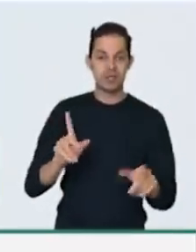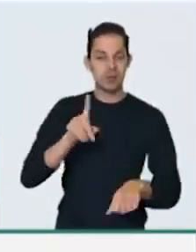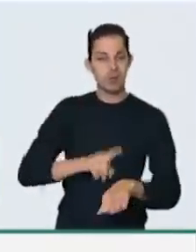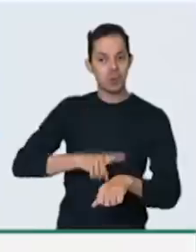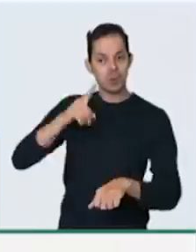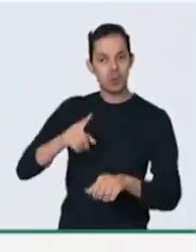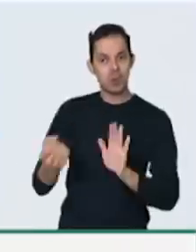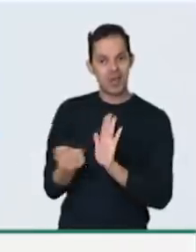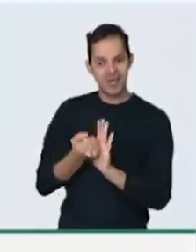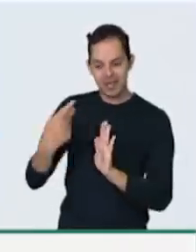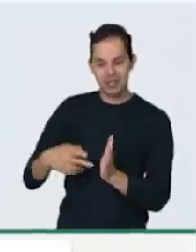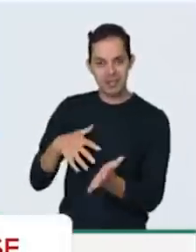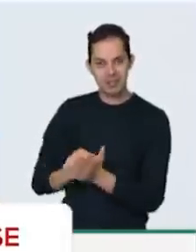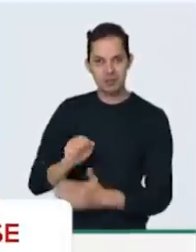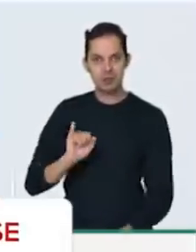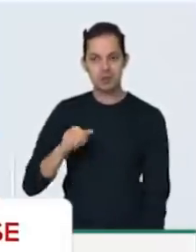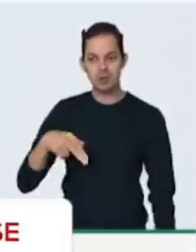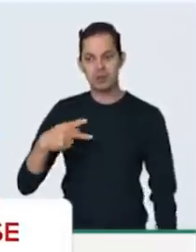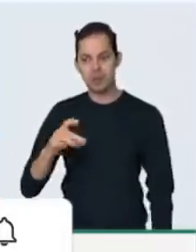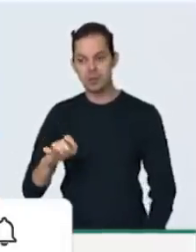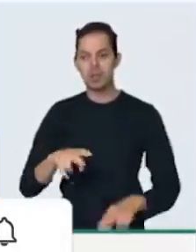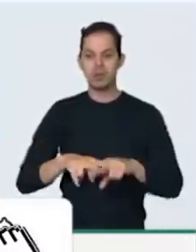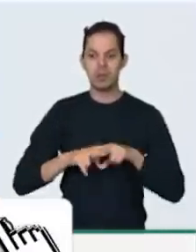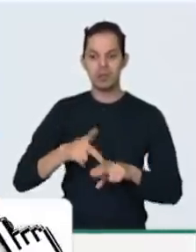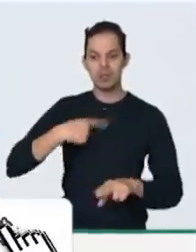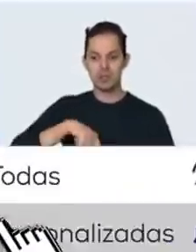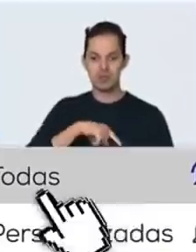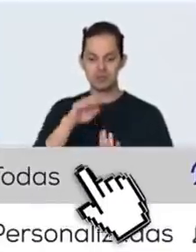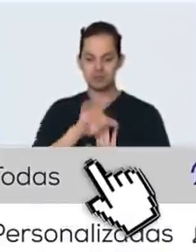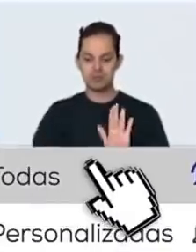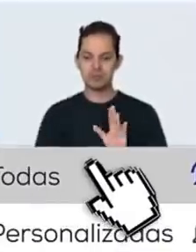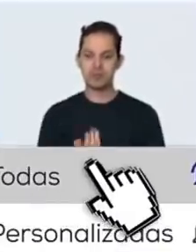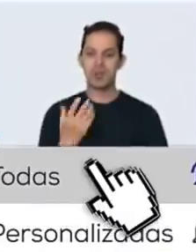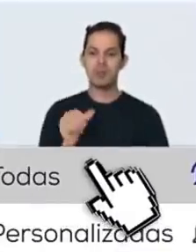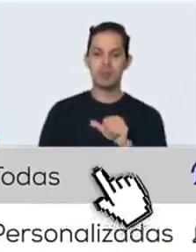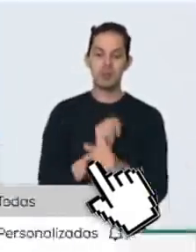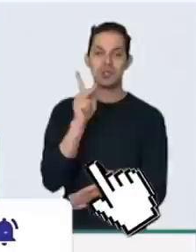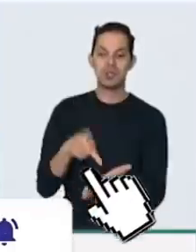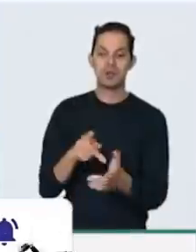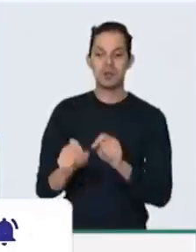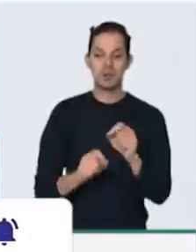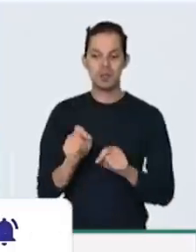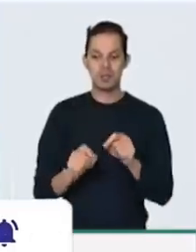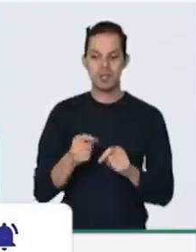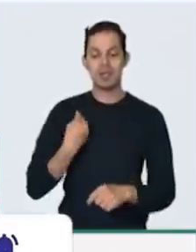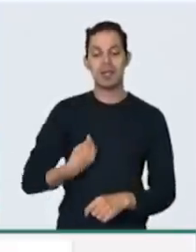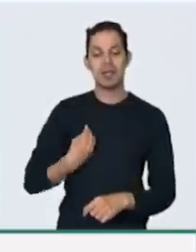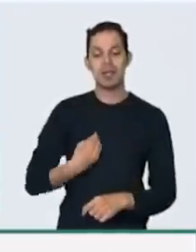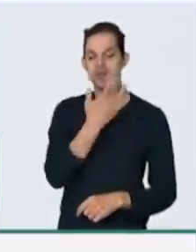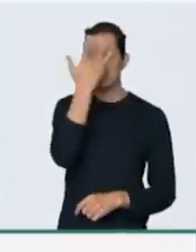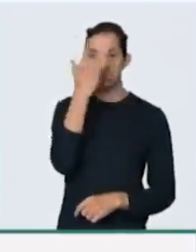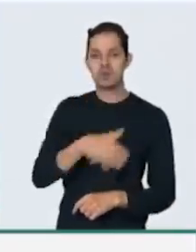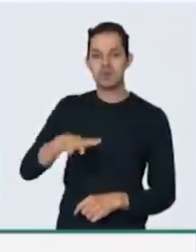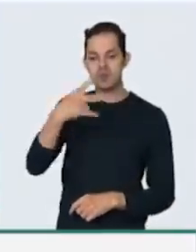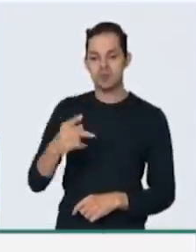automaticamente sendo registradas pelo INPE, e justamente por isso que a gente fez essa construção do texto. Então, o que muda na prática, na ponta, na vida do cidadão comum?